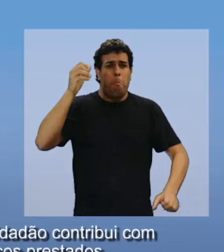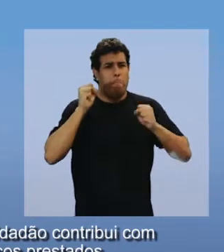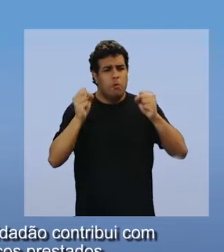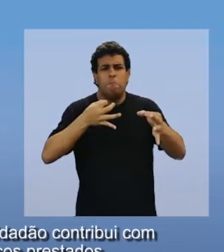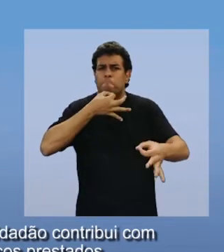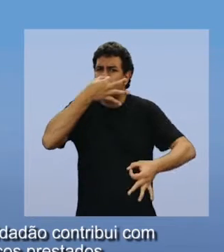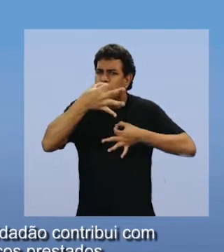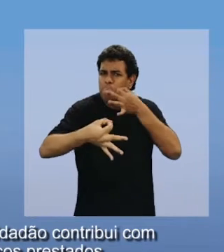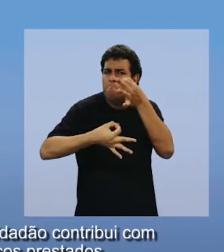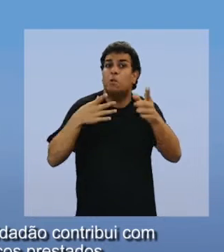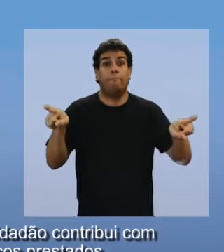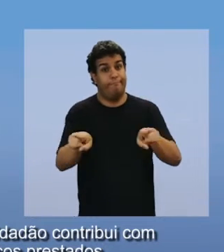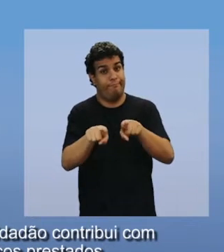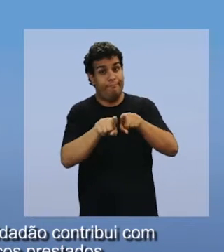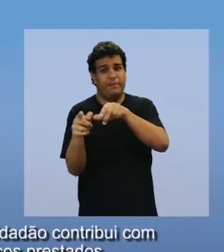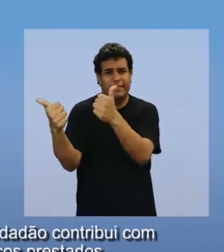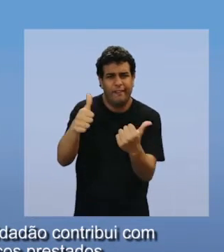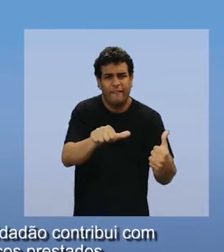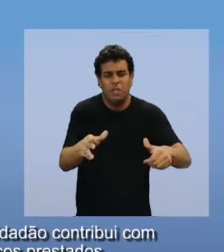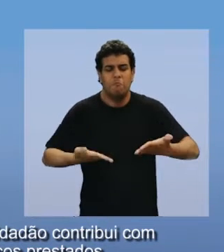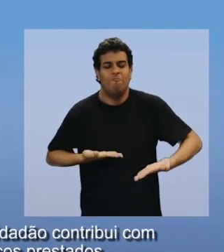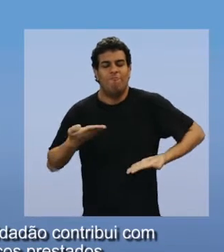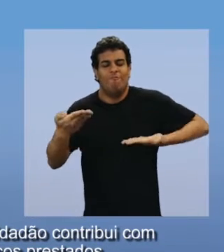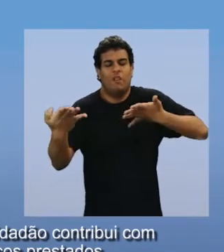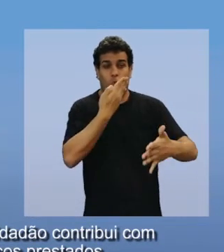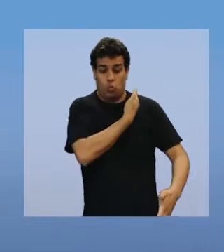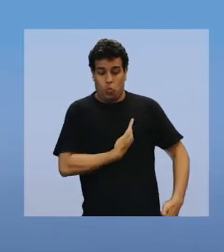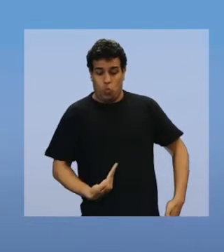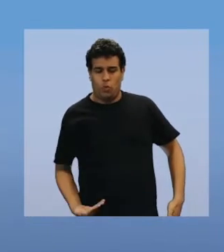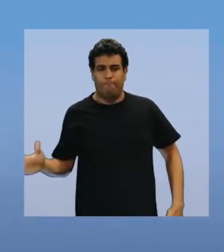políticas públicas e faz avaliação dos serviços prestados.